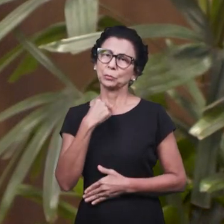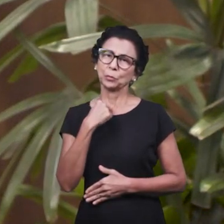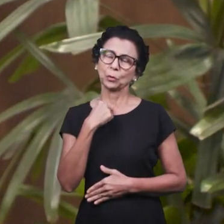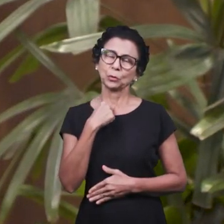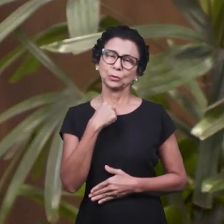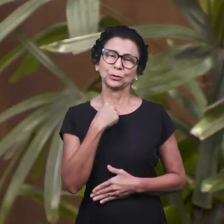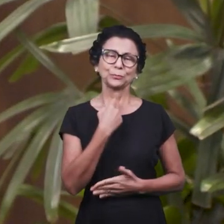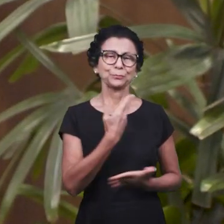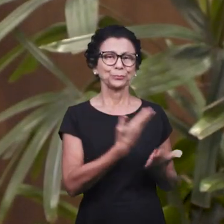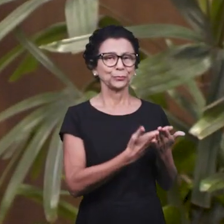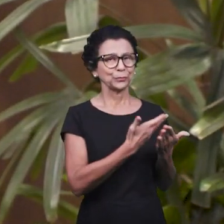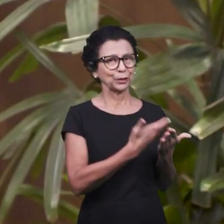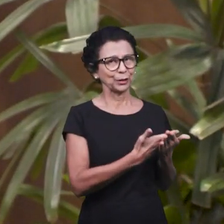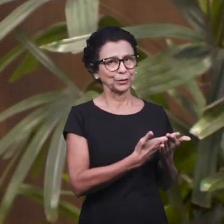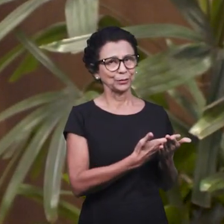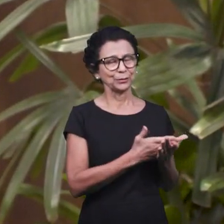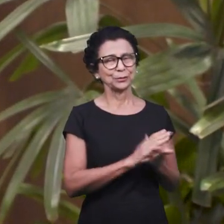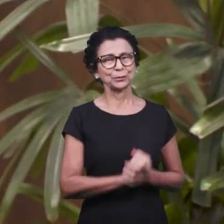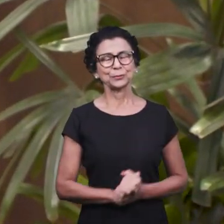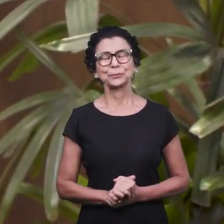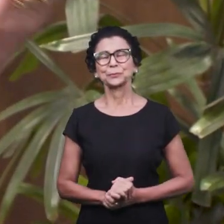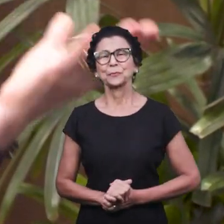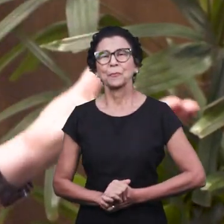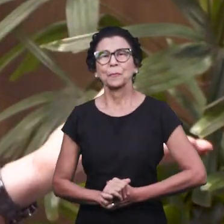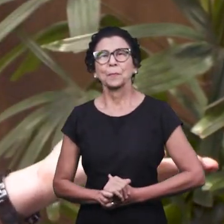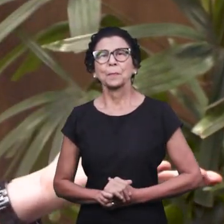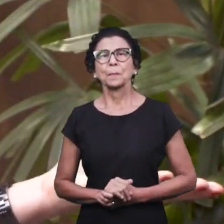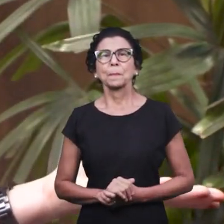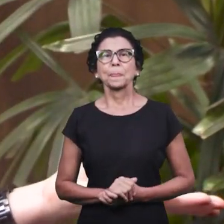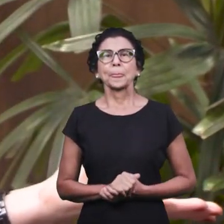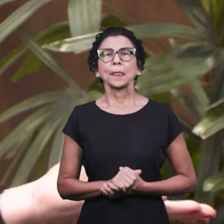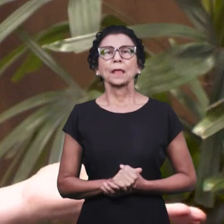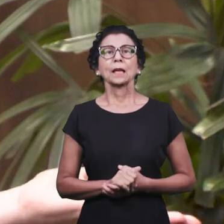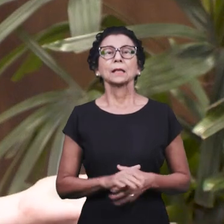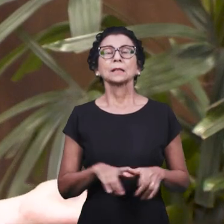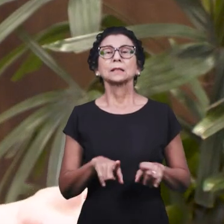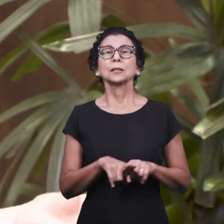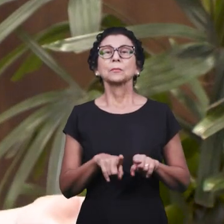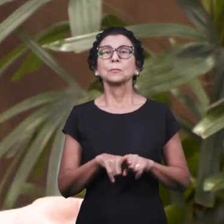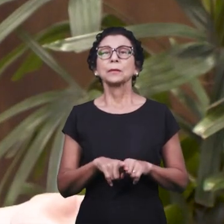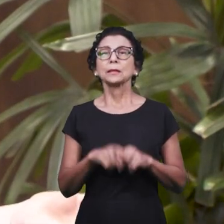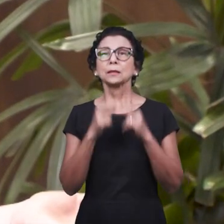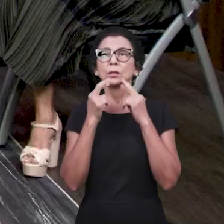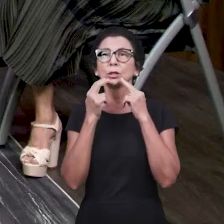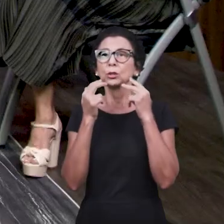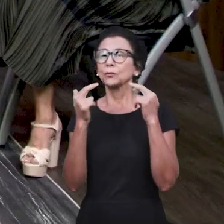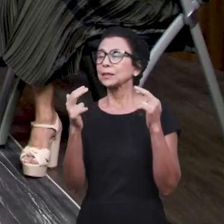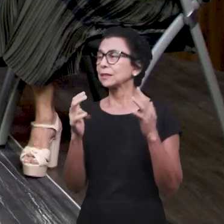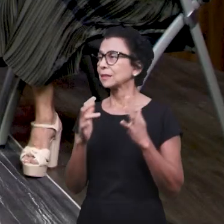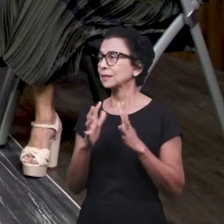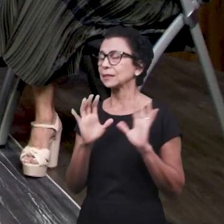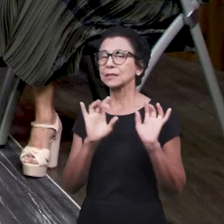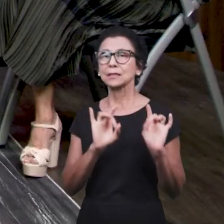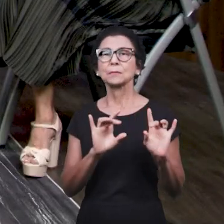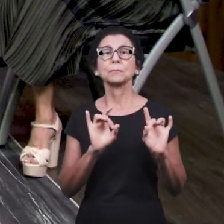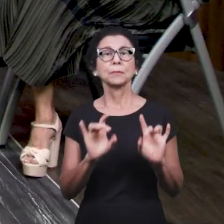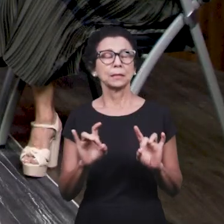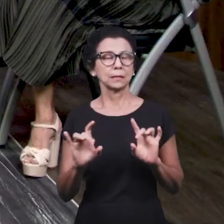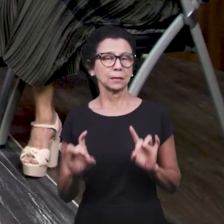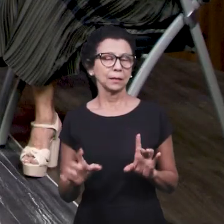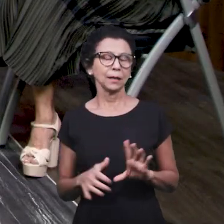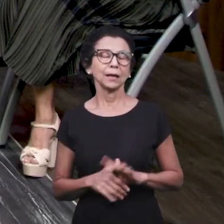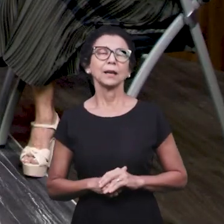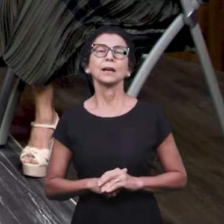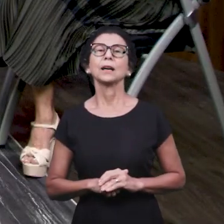acompanhando esse programa. E nós vamos contar uma novidade. Não tem uma novidade hoje, Kézia? Hoje, além